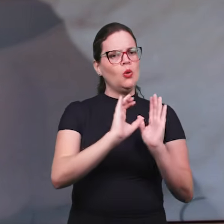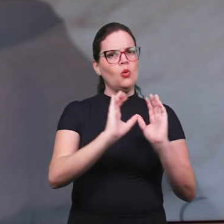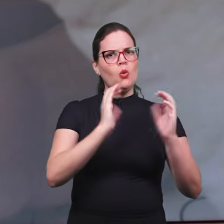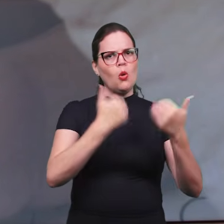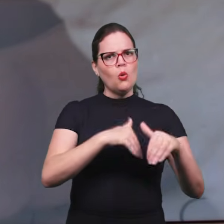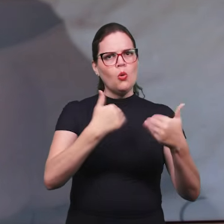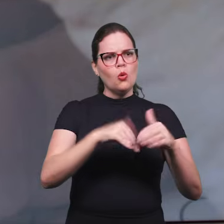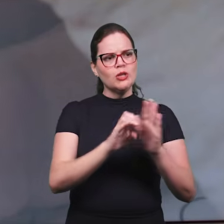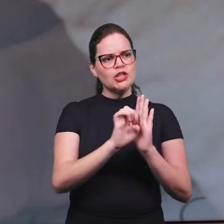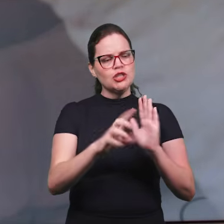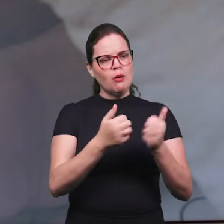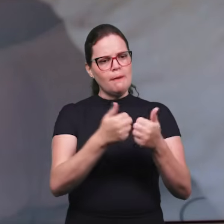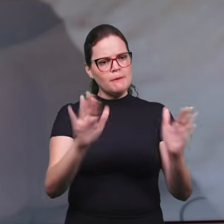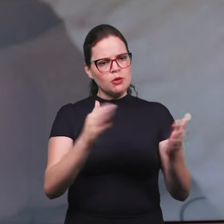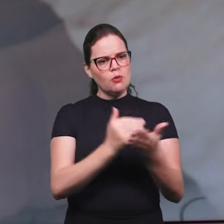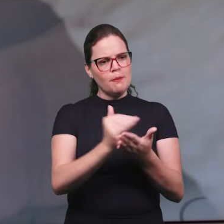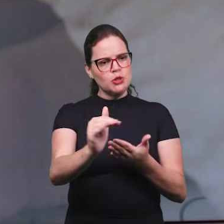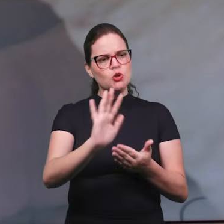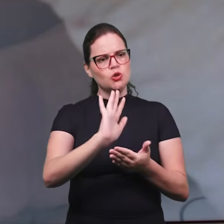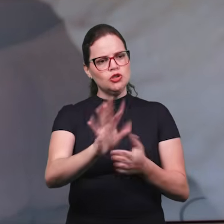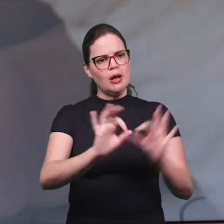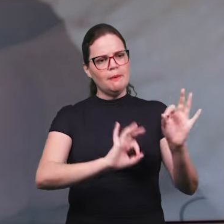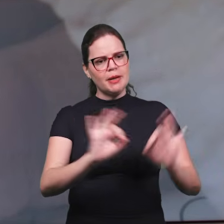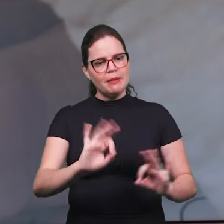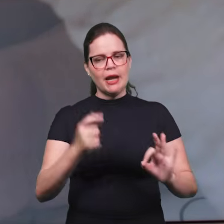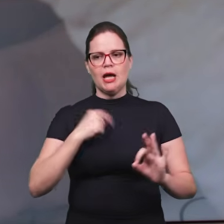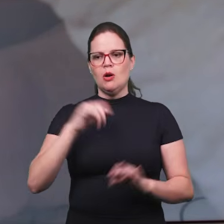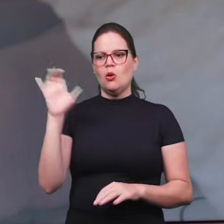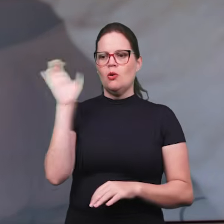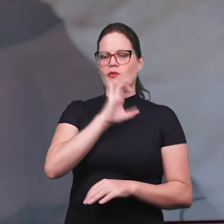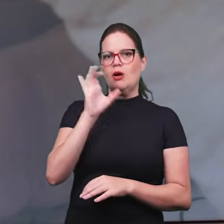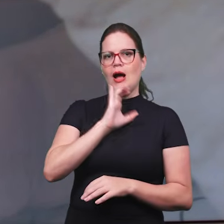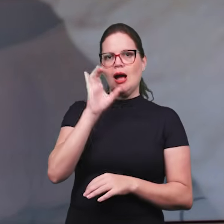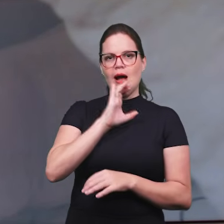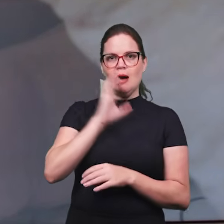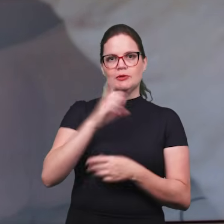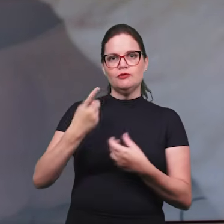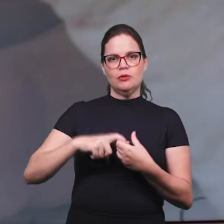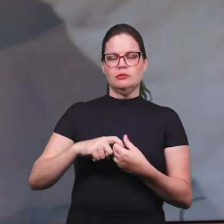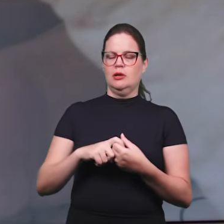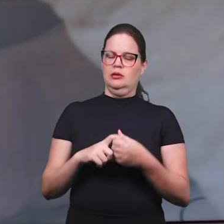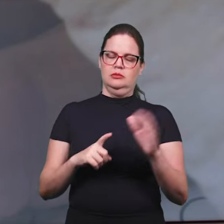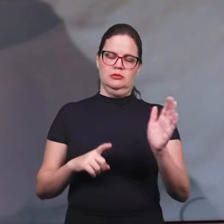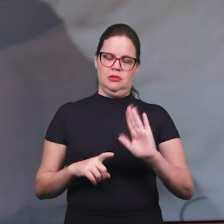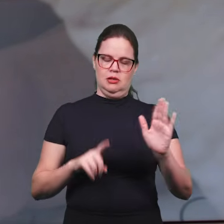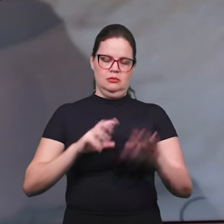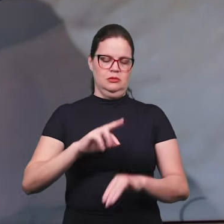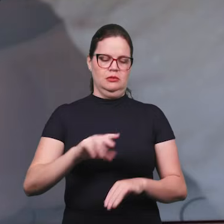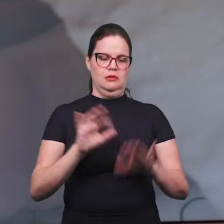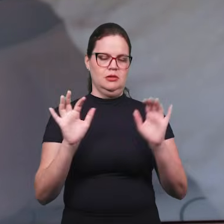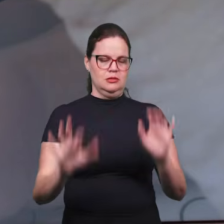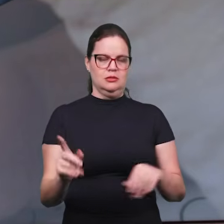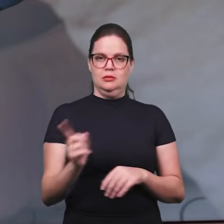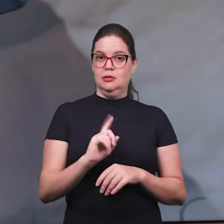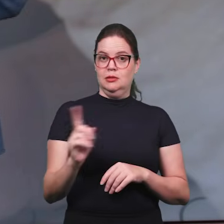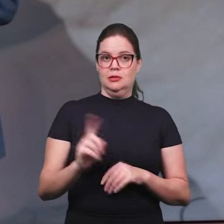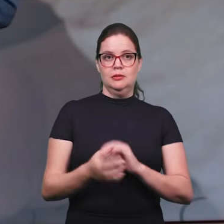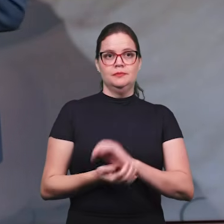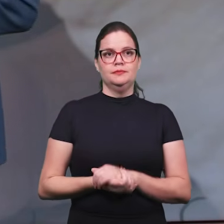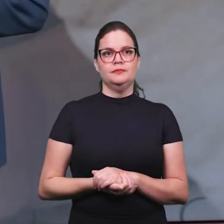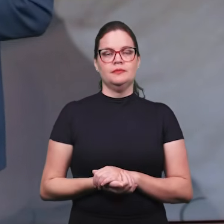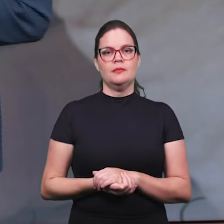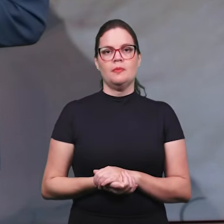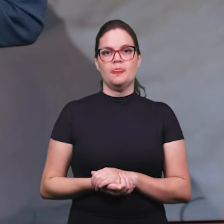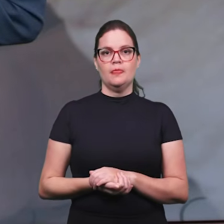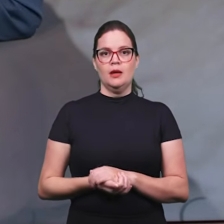concurso do meu interesse que está começando a se movimentar, então eu vou desesperadamente voltar aos estudos. Não é isso que você tem que fazer.